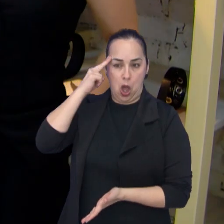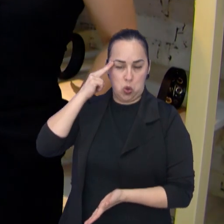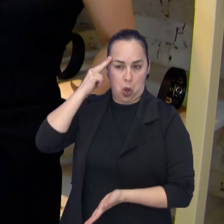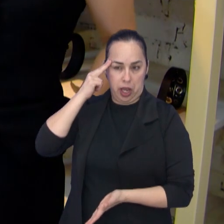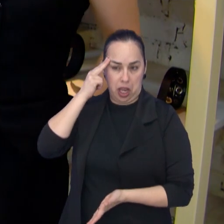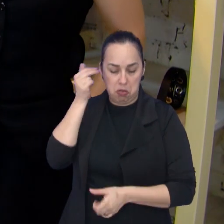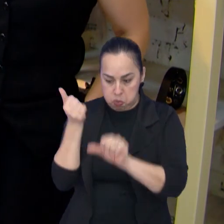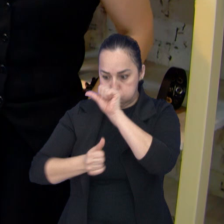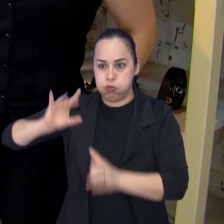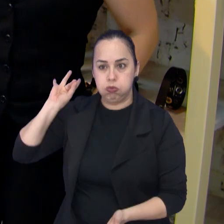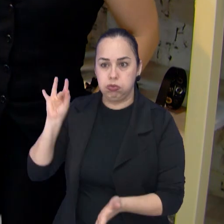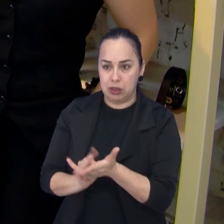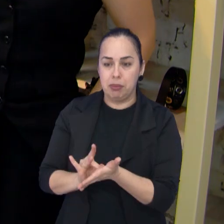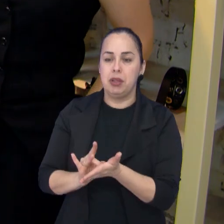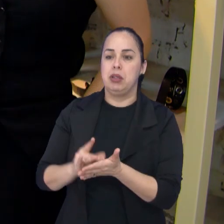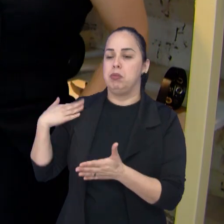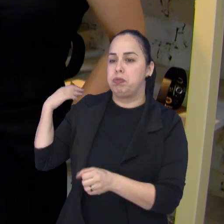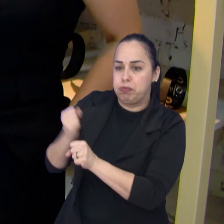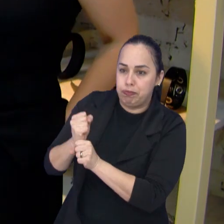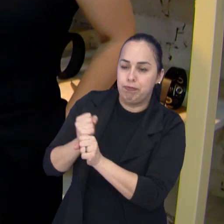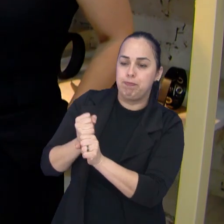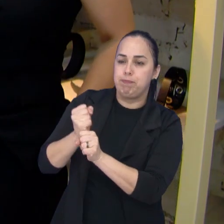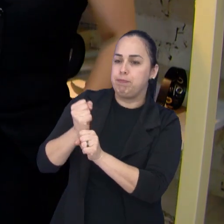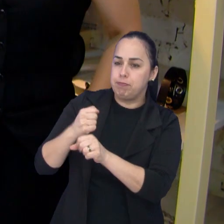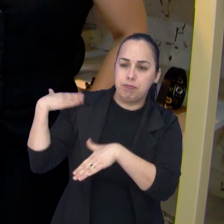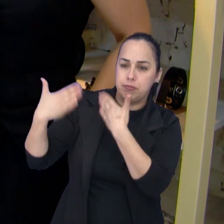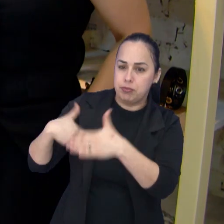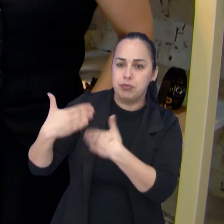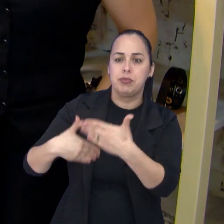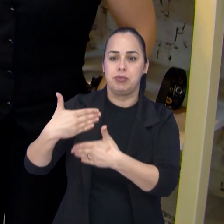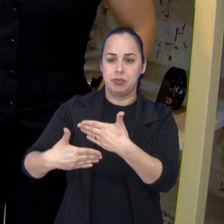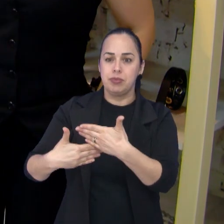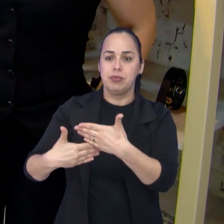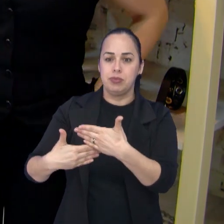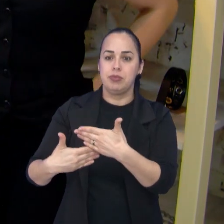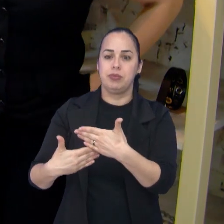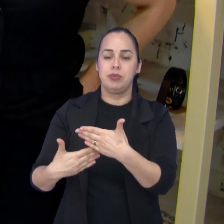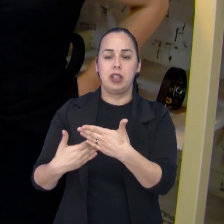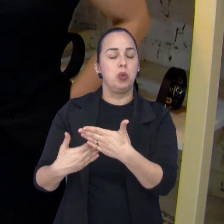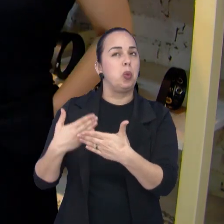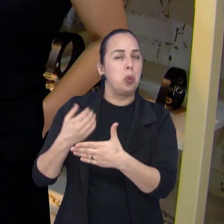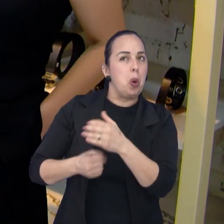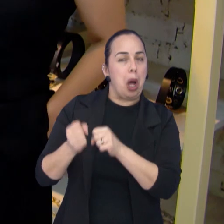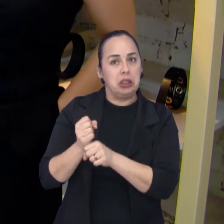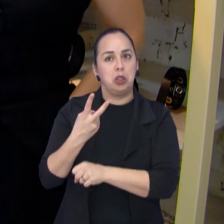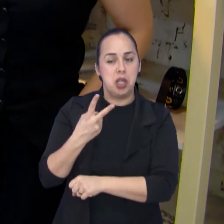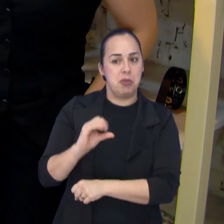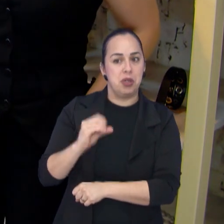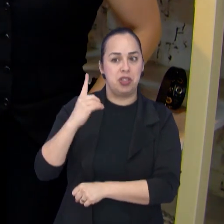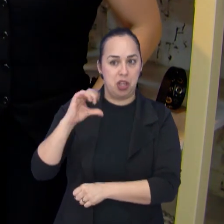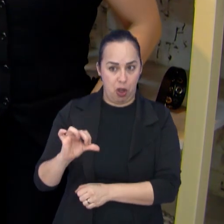né? Há muitos anos eu trabalhei como gerente de loja, moda feminina. E finalzinho de 2019 eu